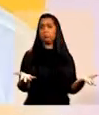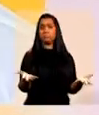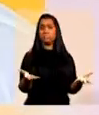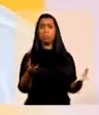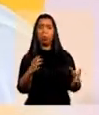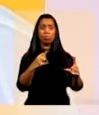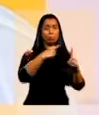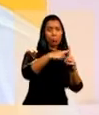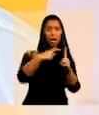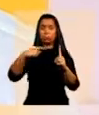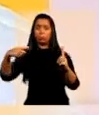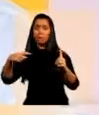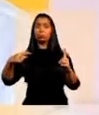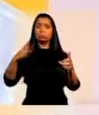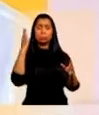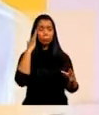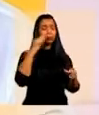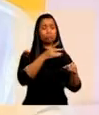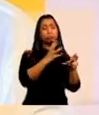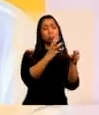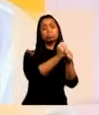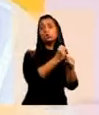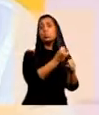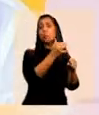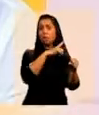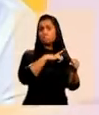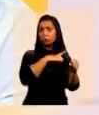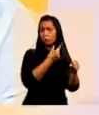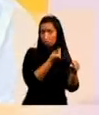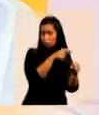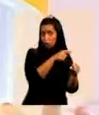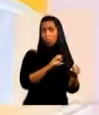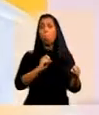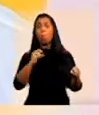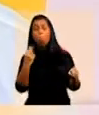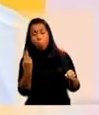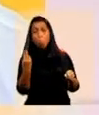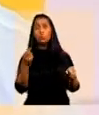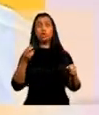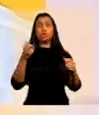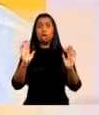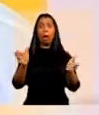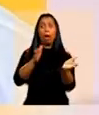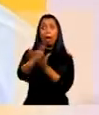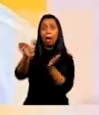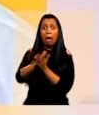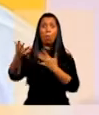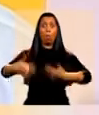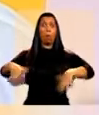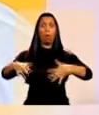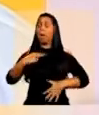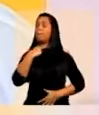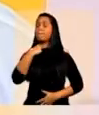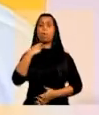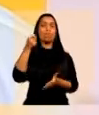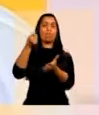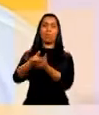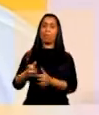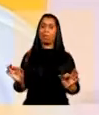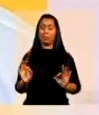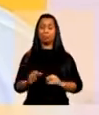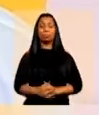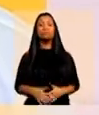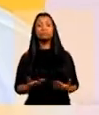conta de mais e menos. Eu consigo saber se tá sobrando, ou se eu já estourei o limite naquele mês, eu não posso